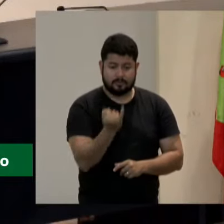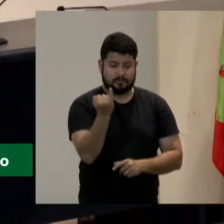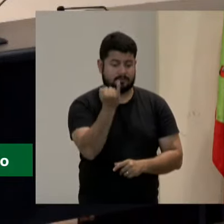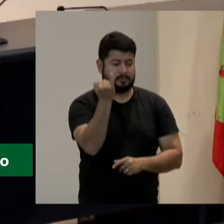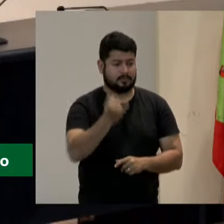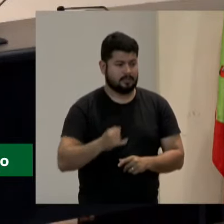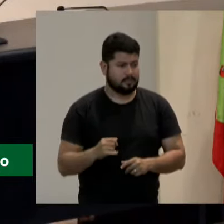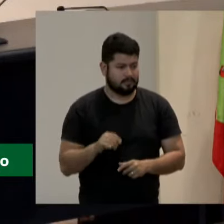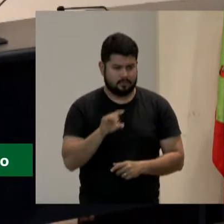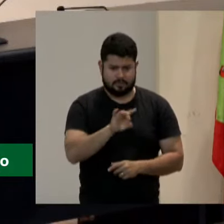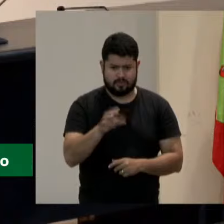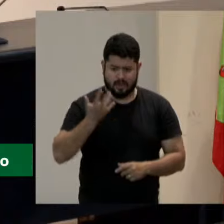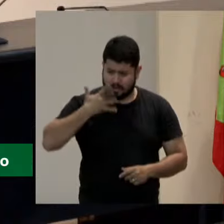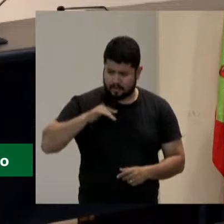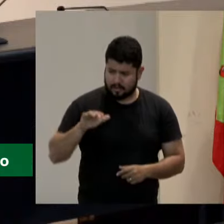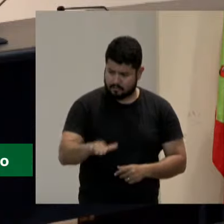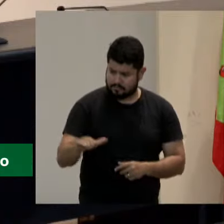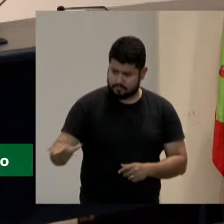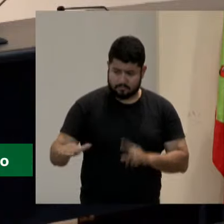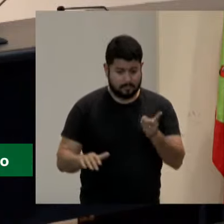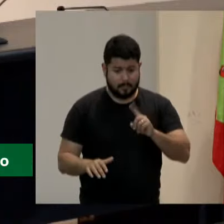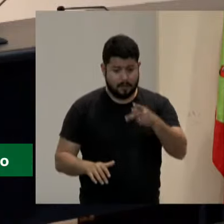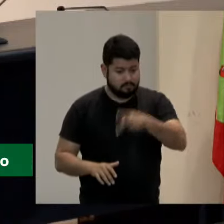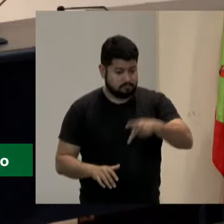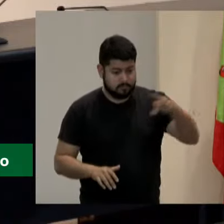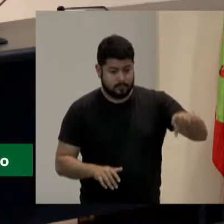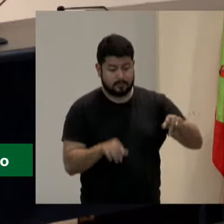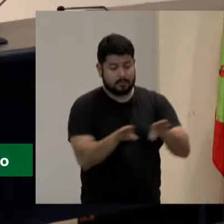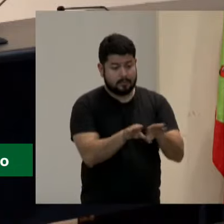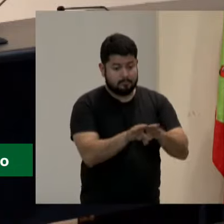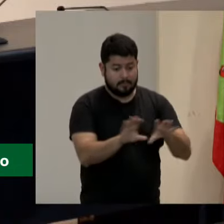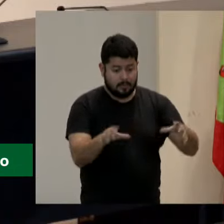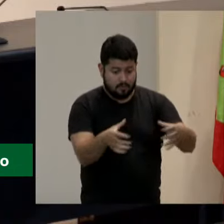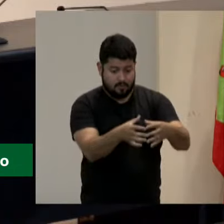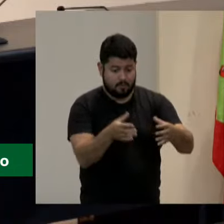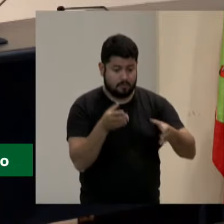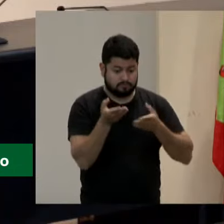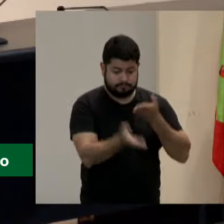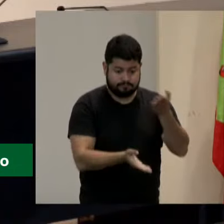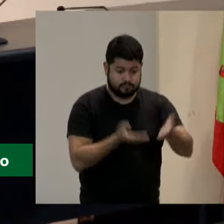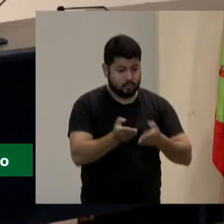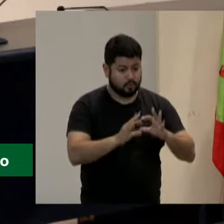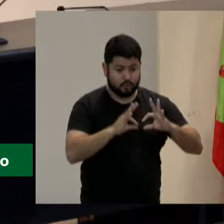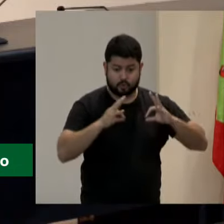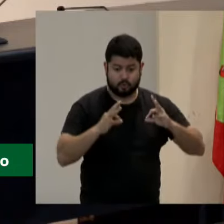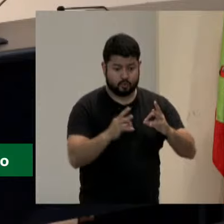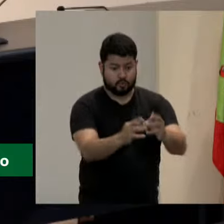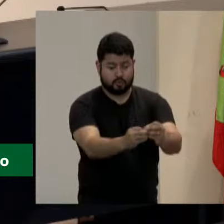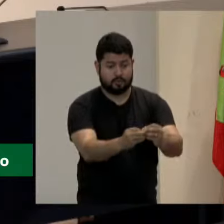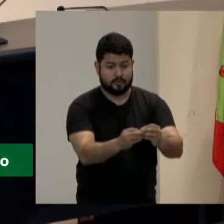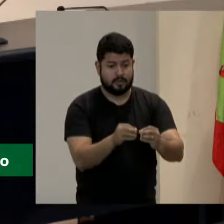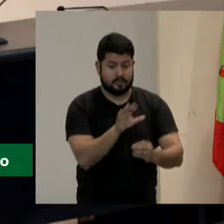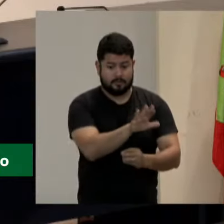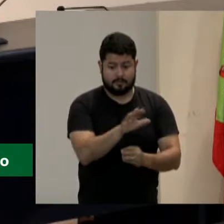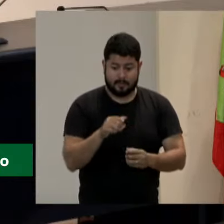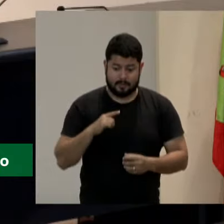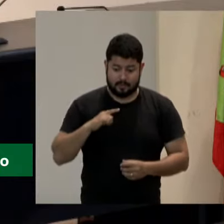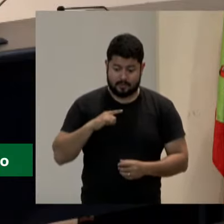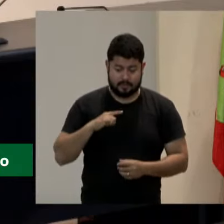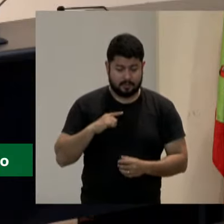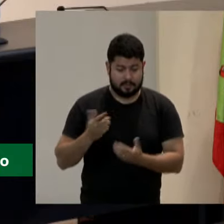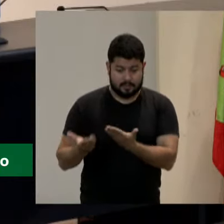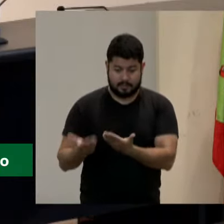professor. Porque o professor tem que dar atenção para todos aqueles, o professor Regine tem que dar atenção para todos aqueles outros coleguinhas.